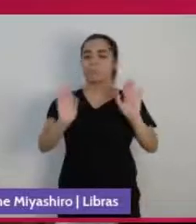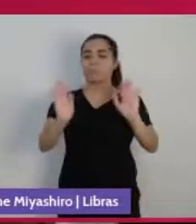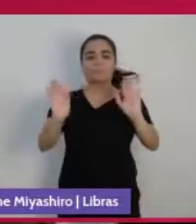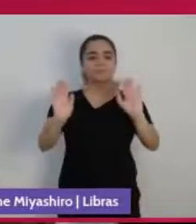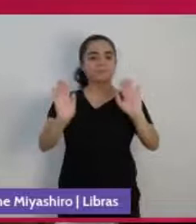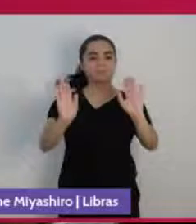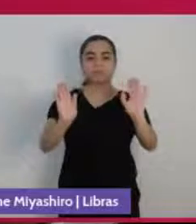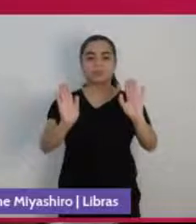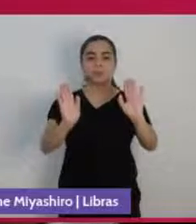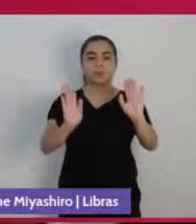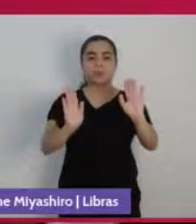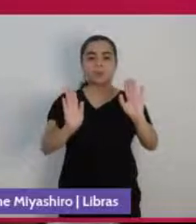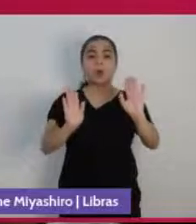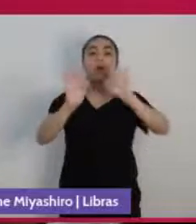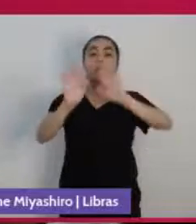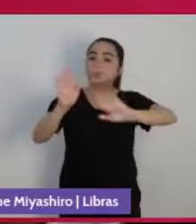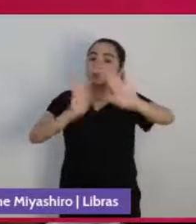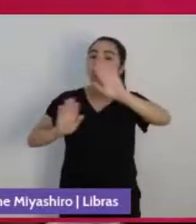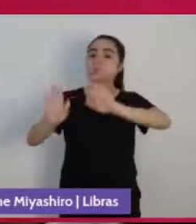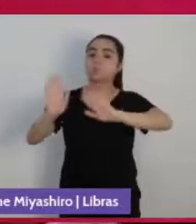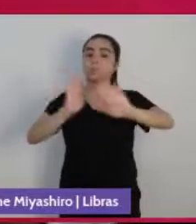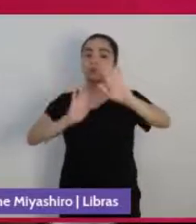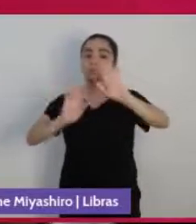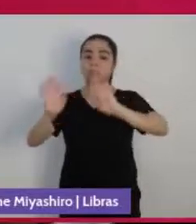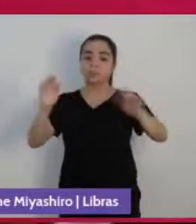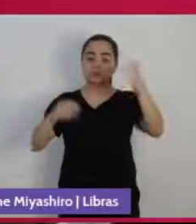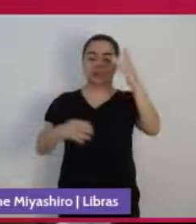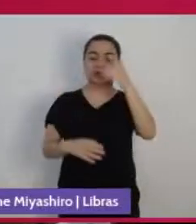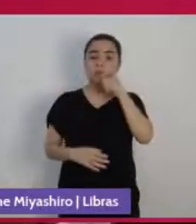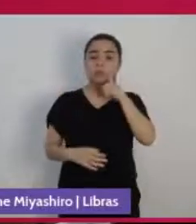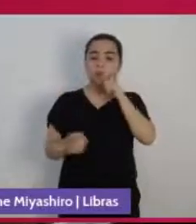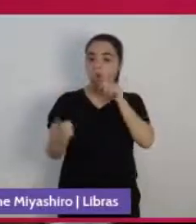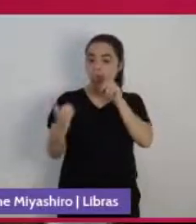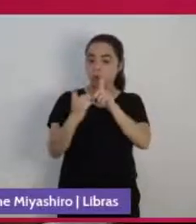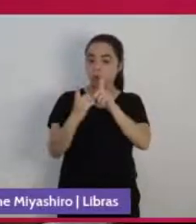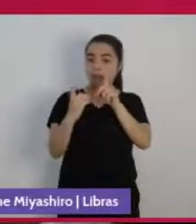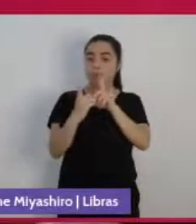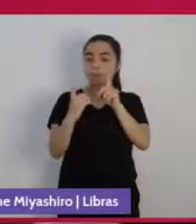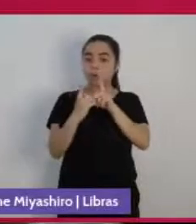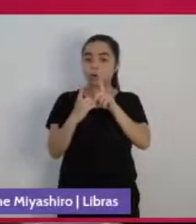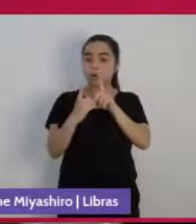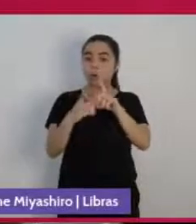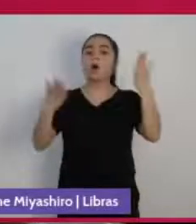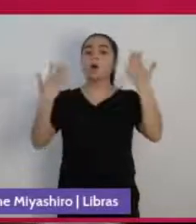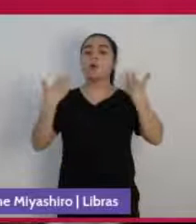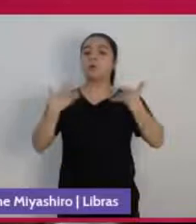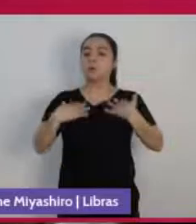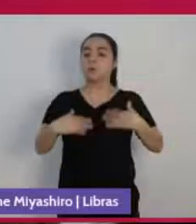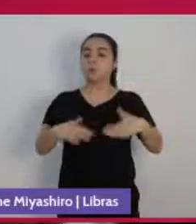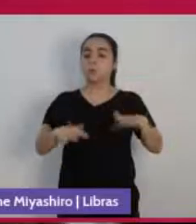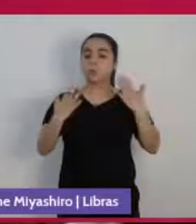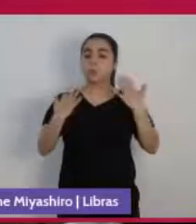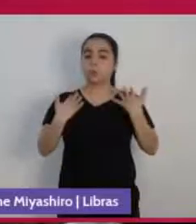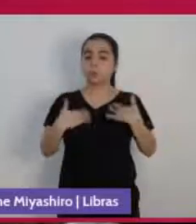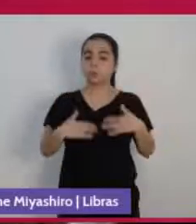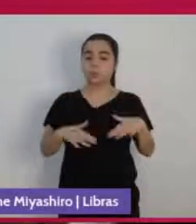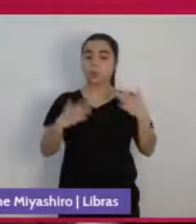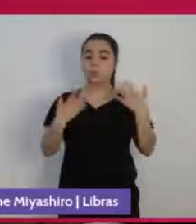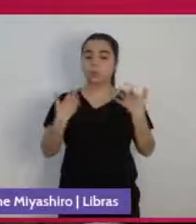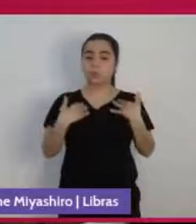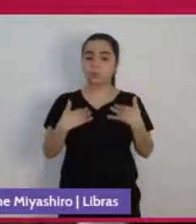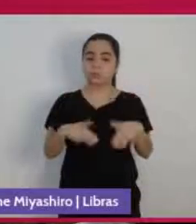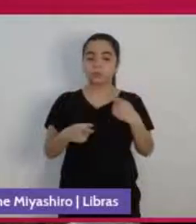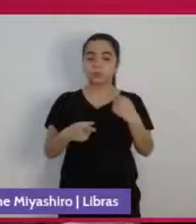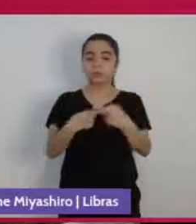esse cuidado com a sua paciente. Então, tenha um acolhimento com a sua paciente, porque